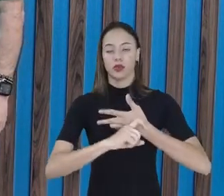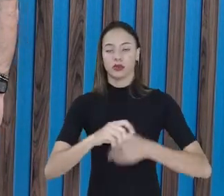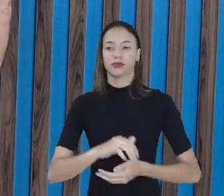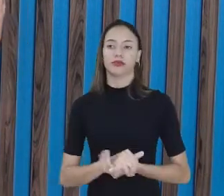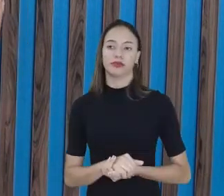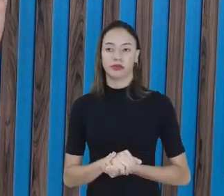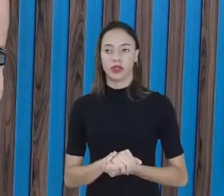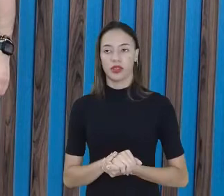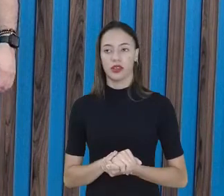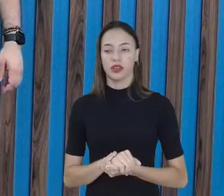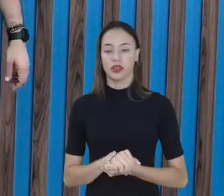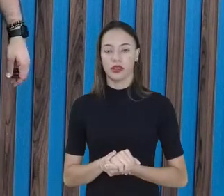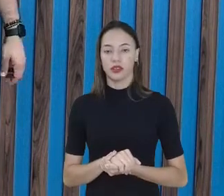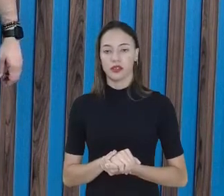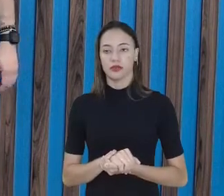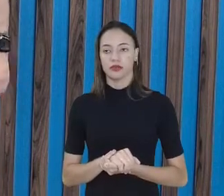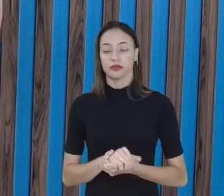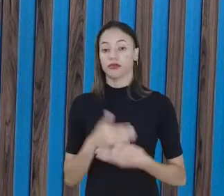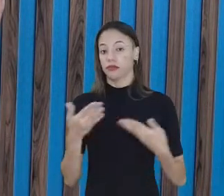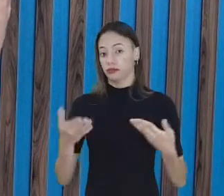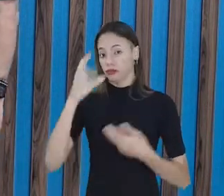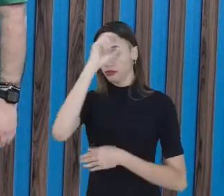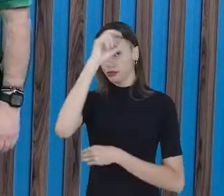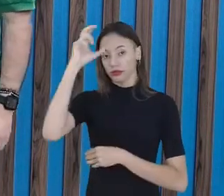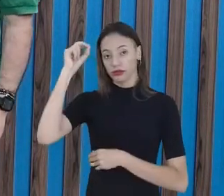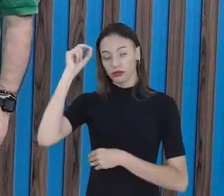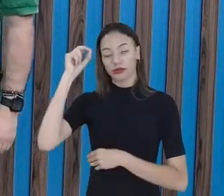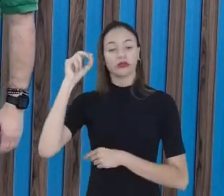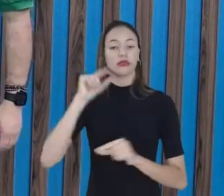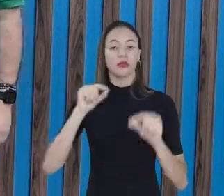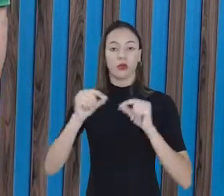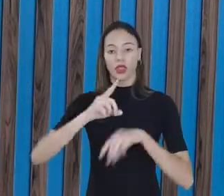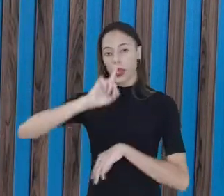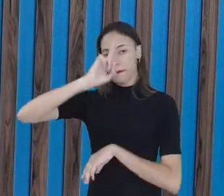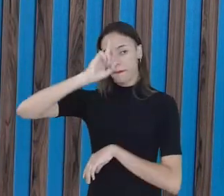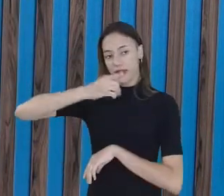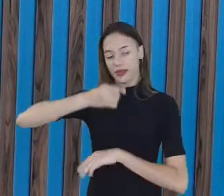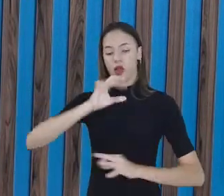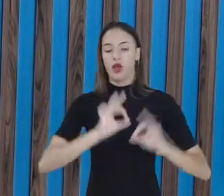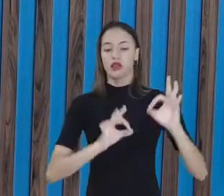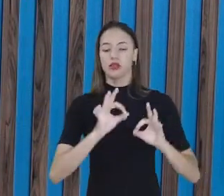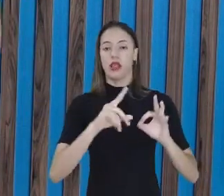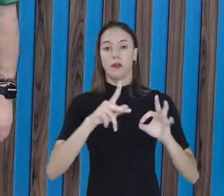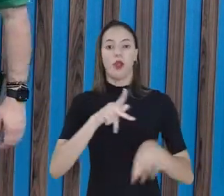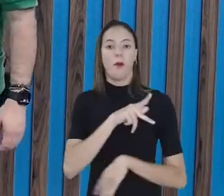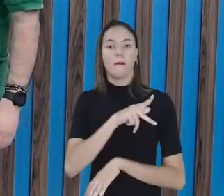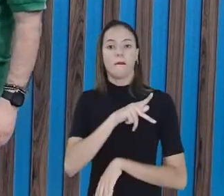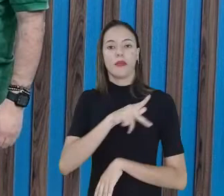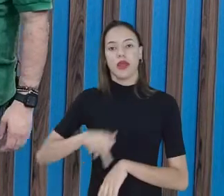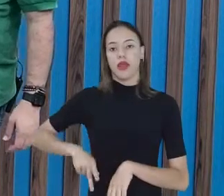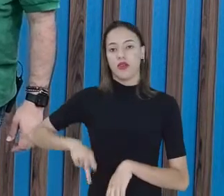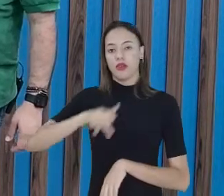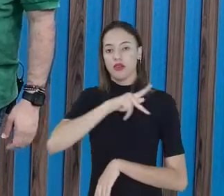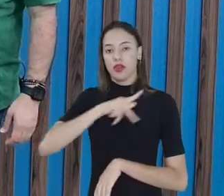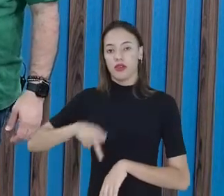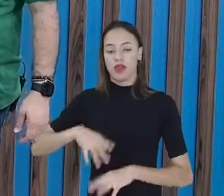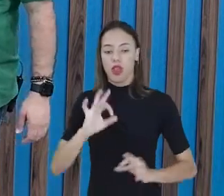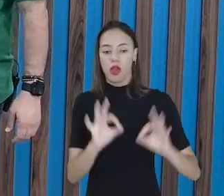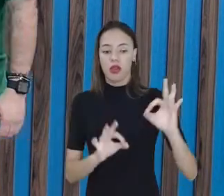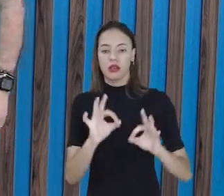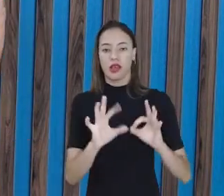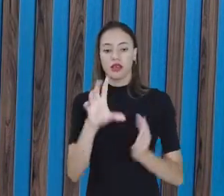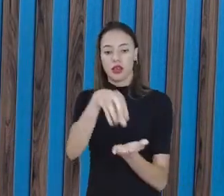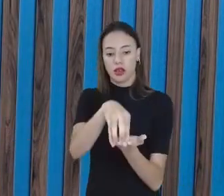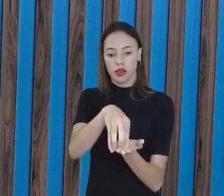no caso, a prefeitura, ela é comandada por um prefeito ou prefeita, né, e dividida em secretarias de